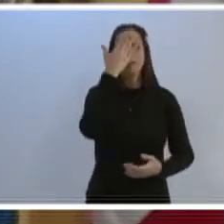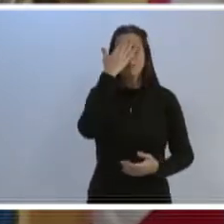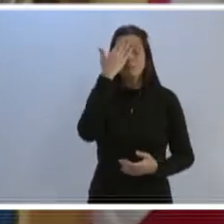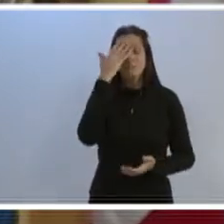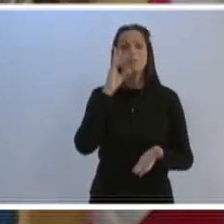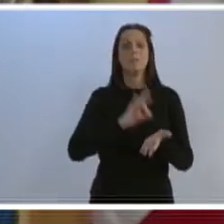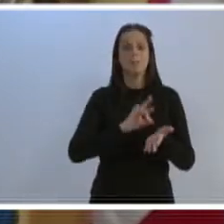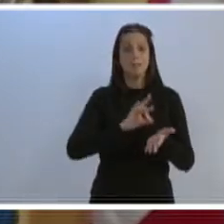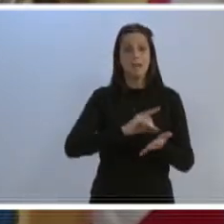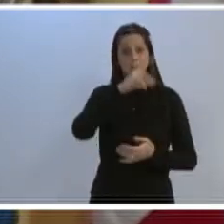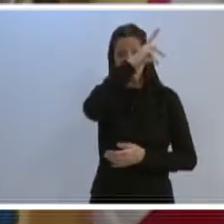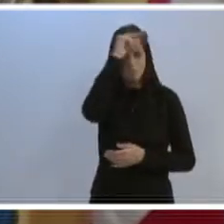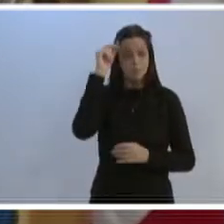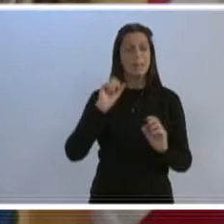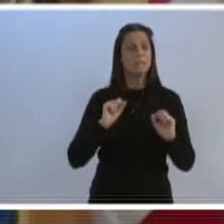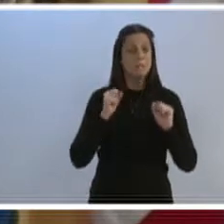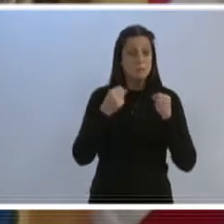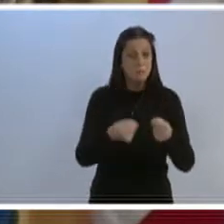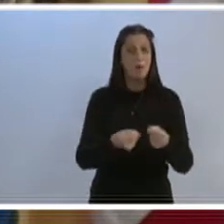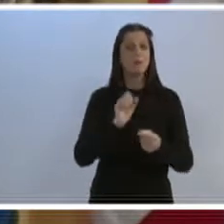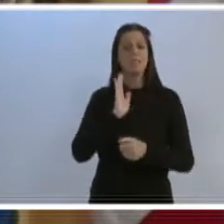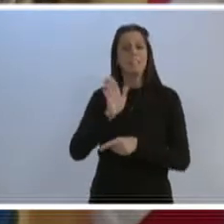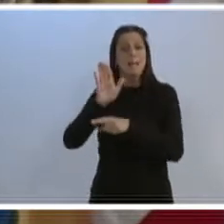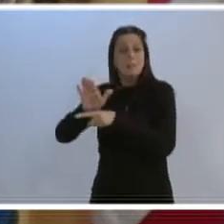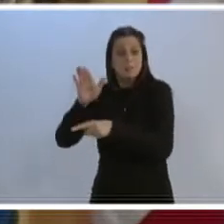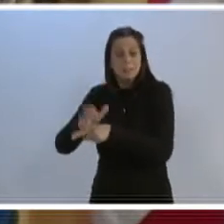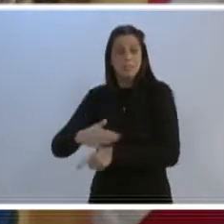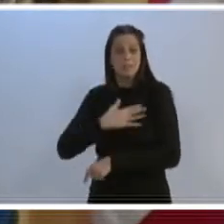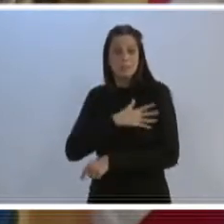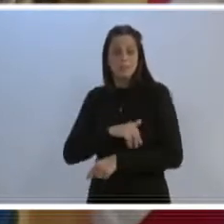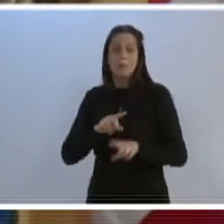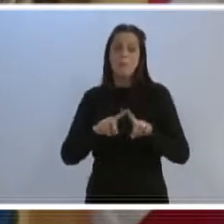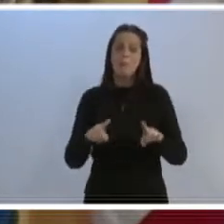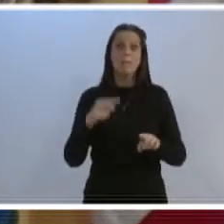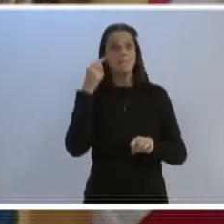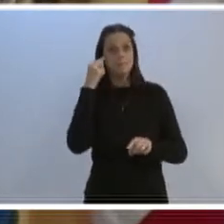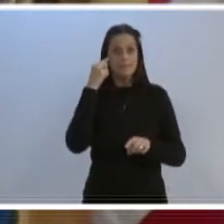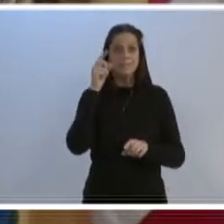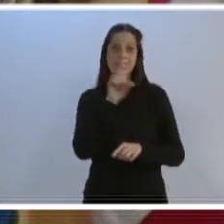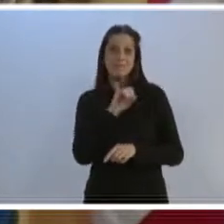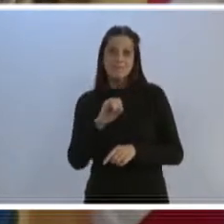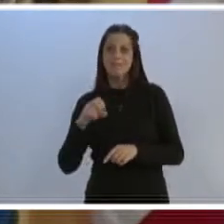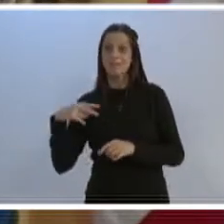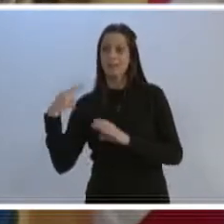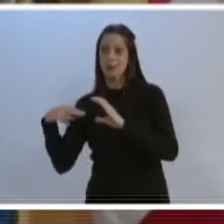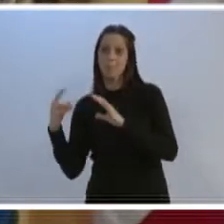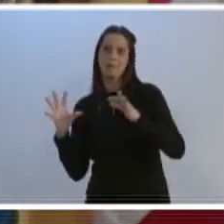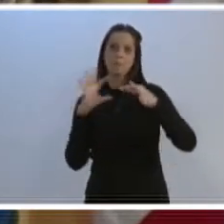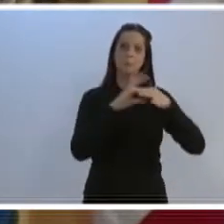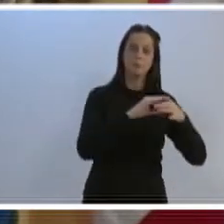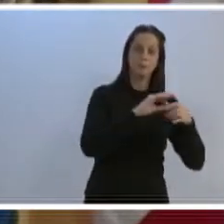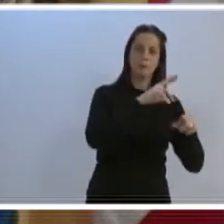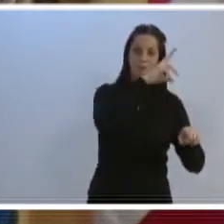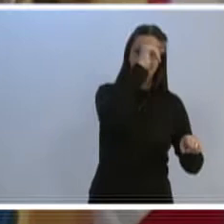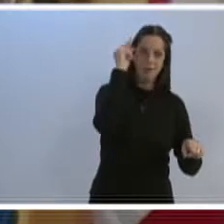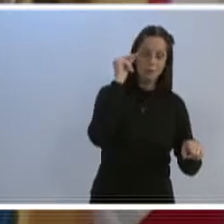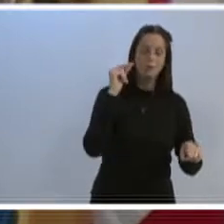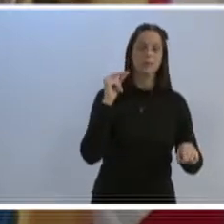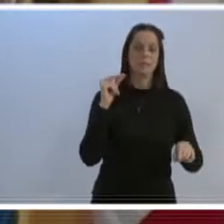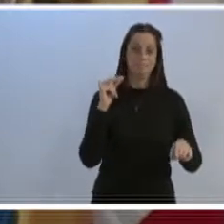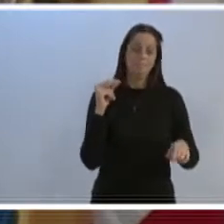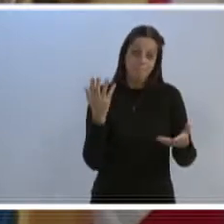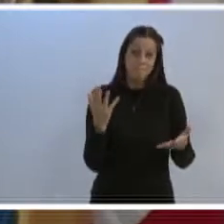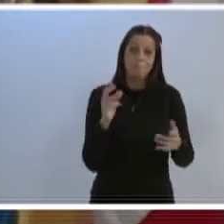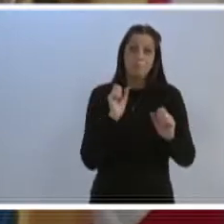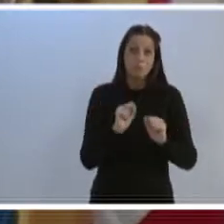deveria mas a câmara municipal em parceria com o executivo pode fazer porque já que o governo do estado eo governo federal